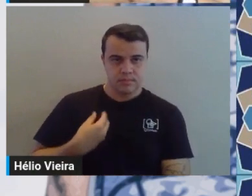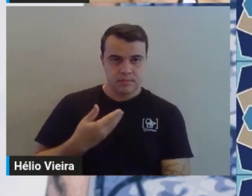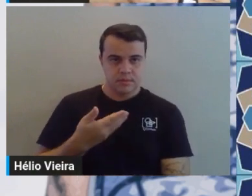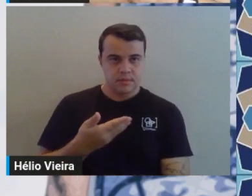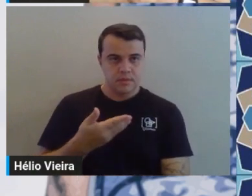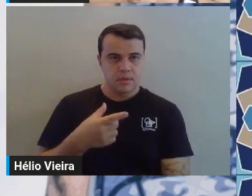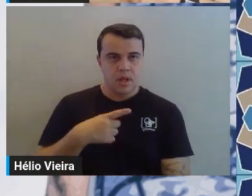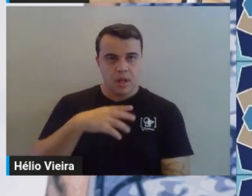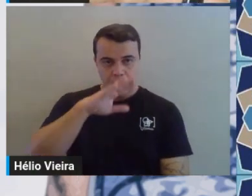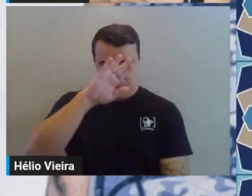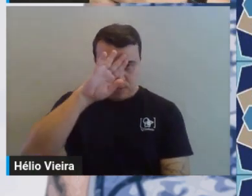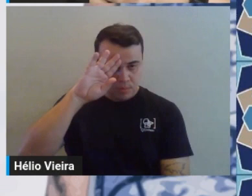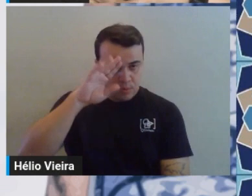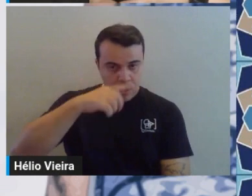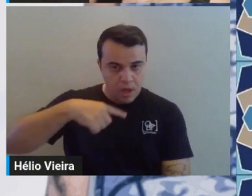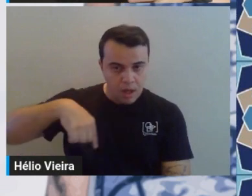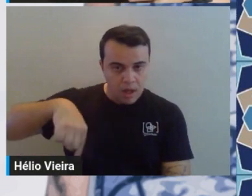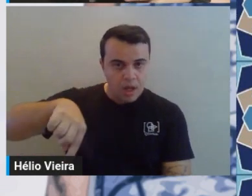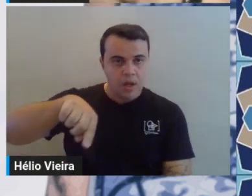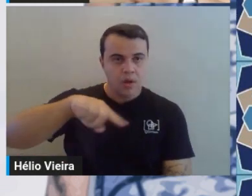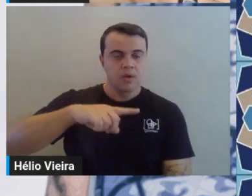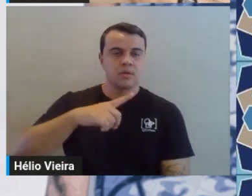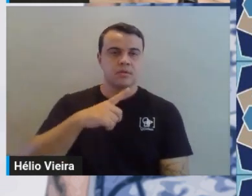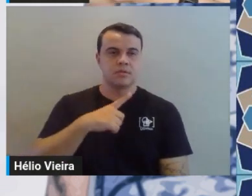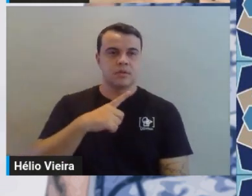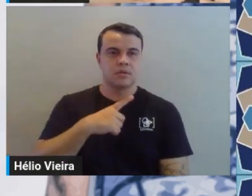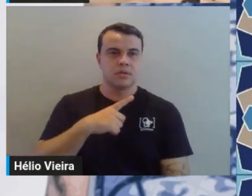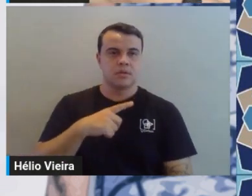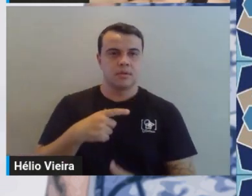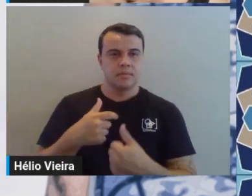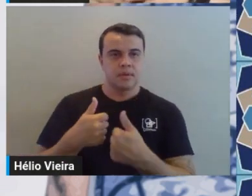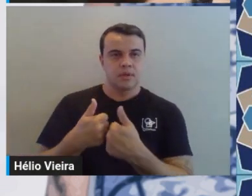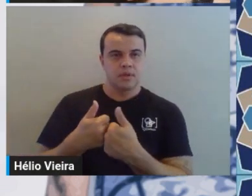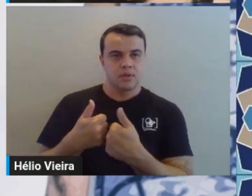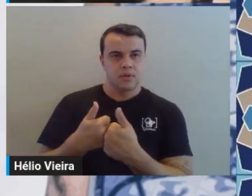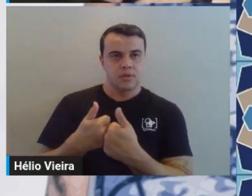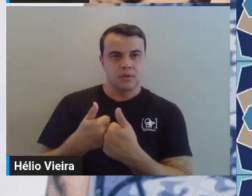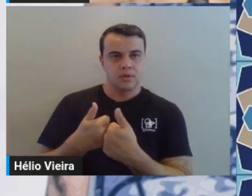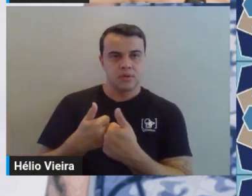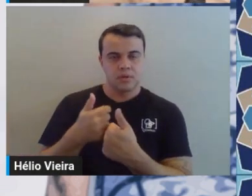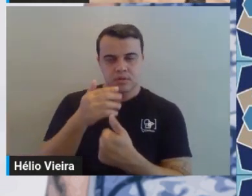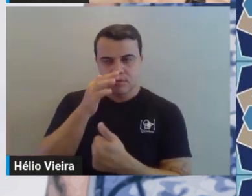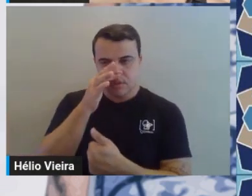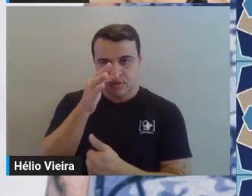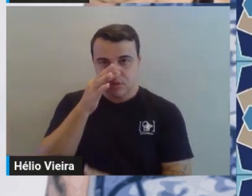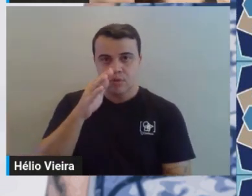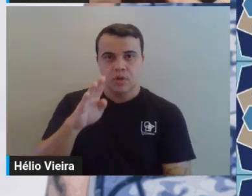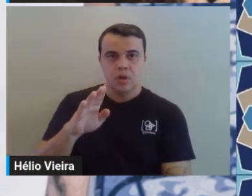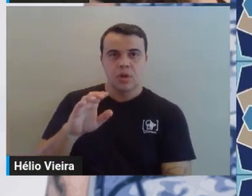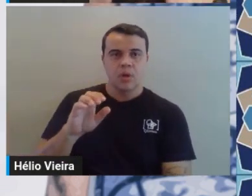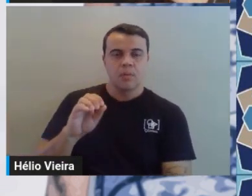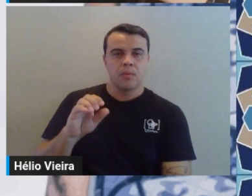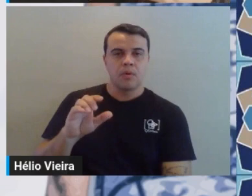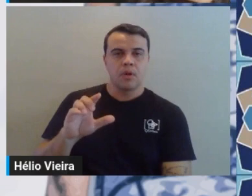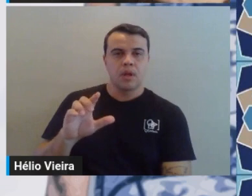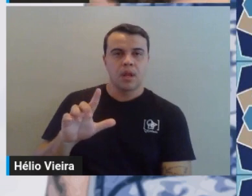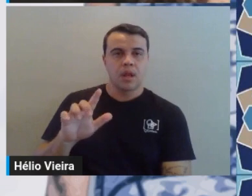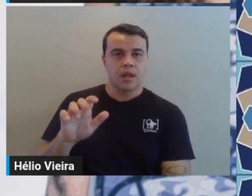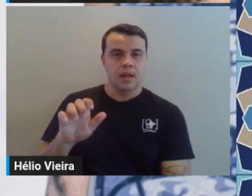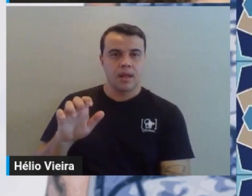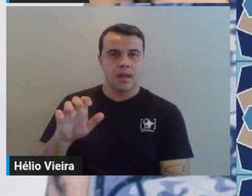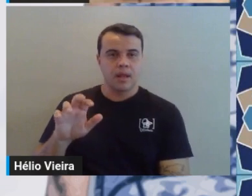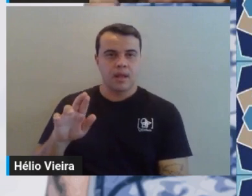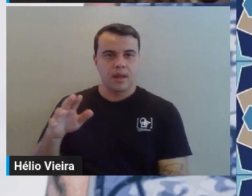na Lagoa da Pampulha, ela está em volta pelos jardins de Buller Marx. A entrada